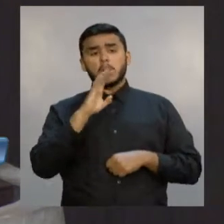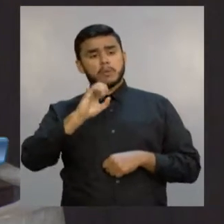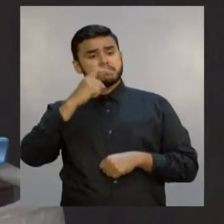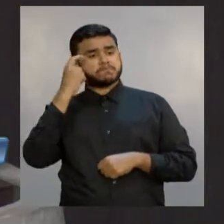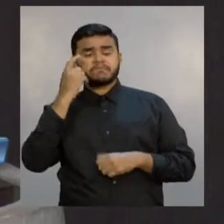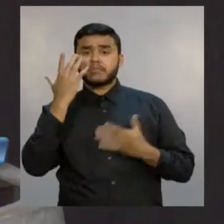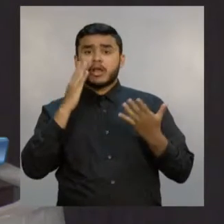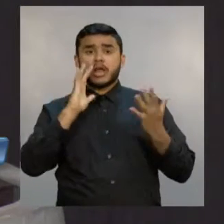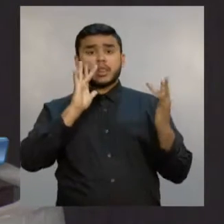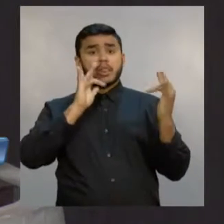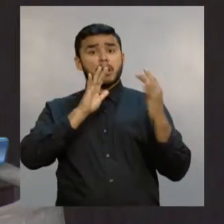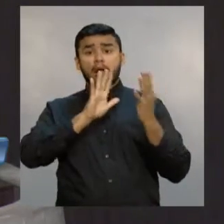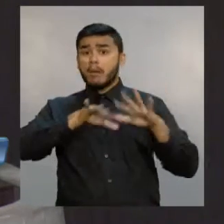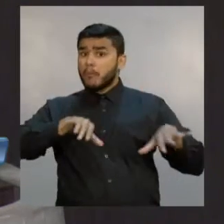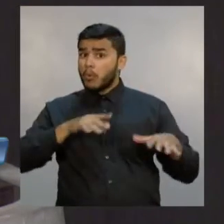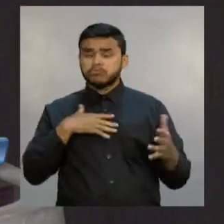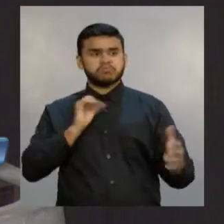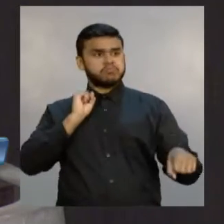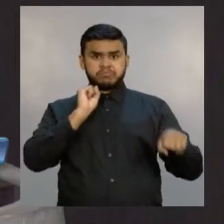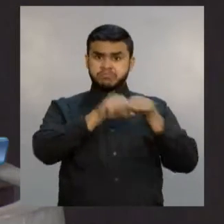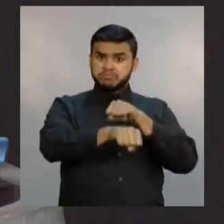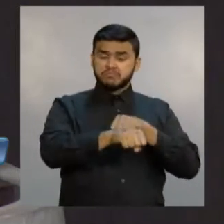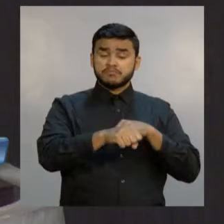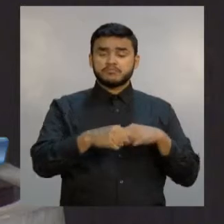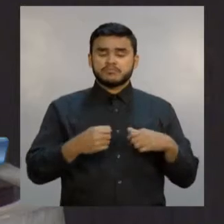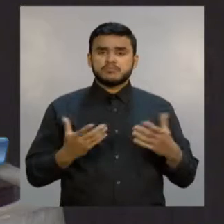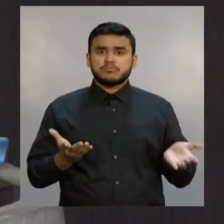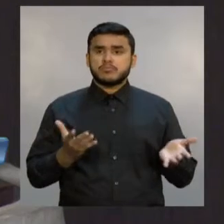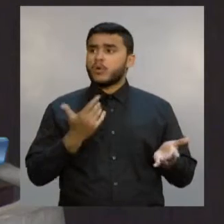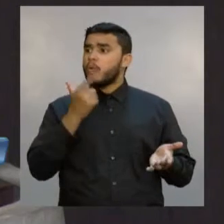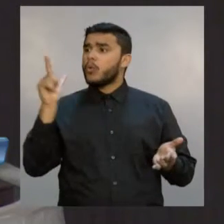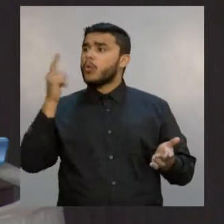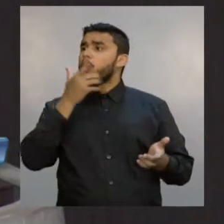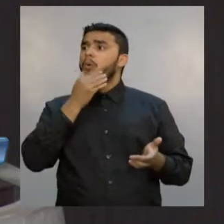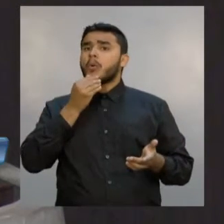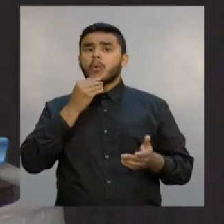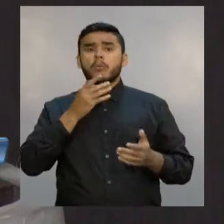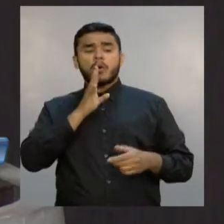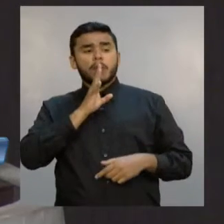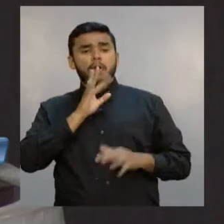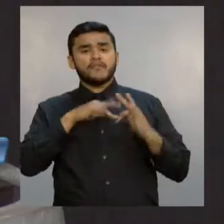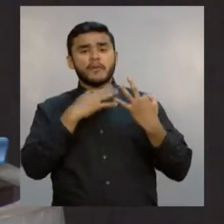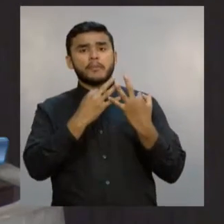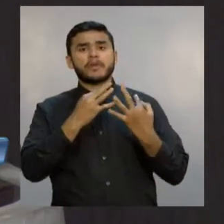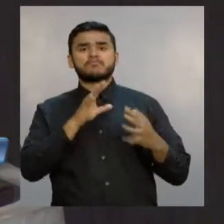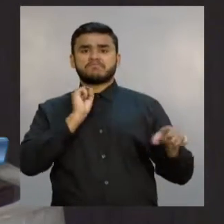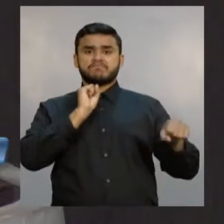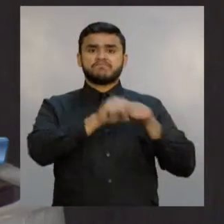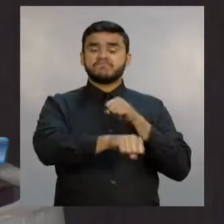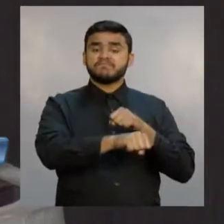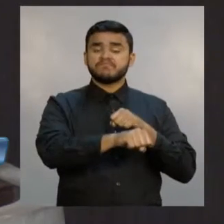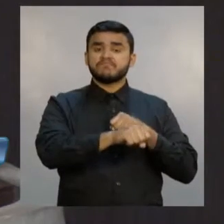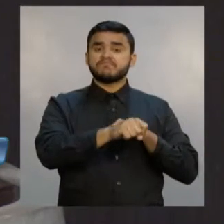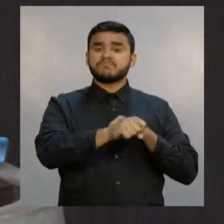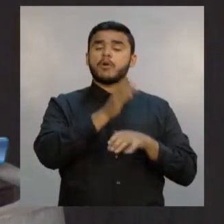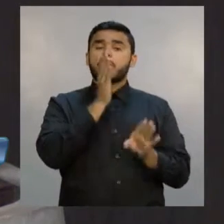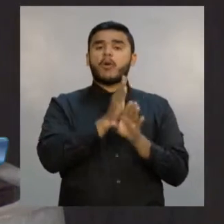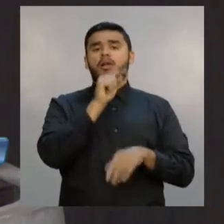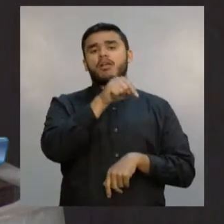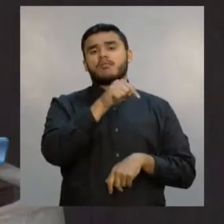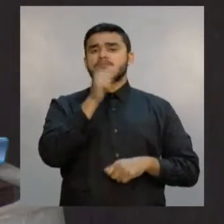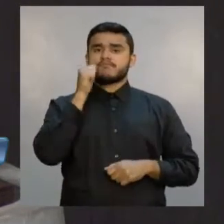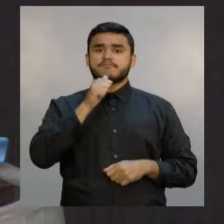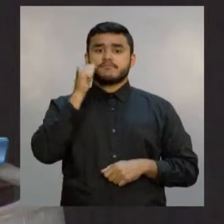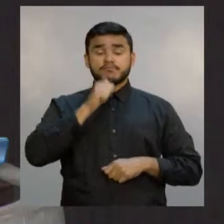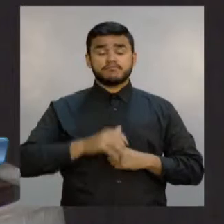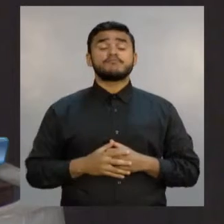nós temos uma epidêmica situação de violência sexual. Porque o patriarcado e o machismo